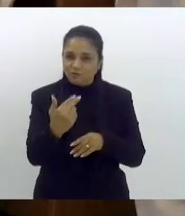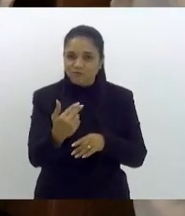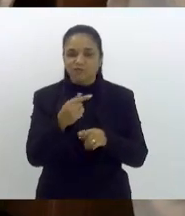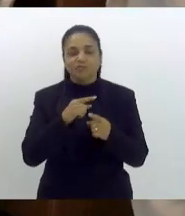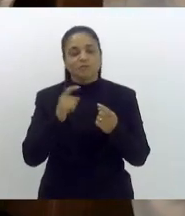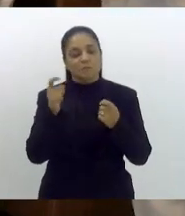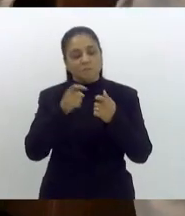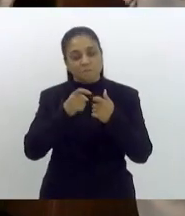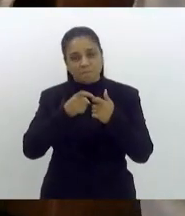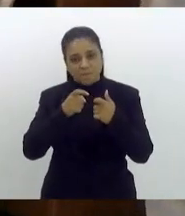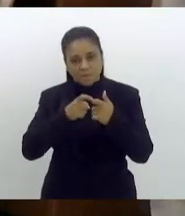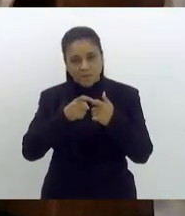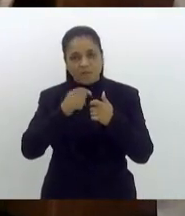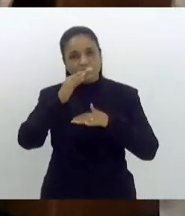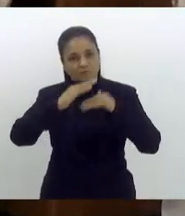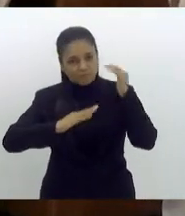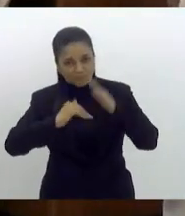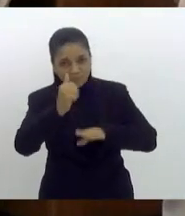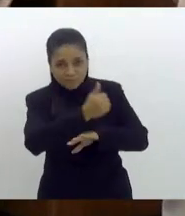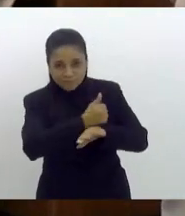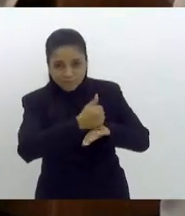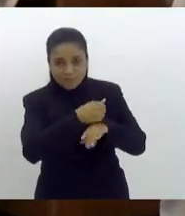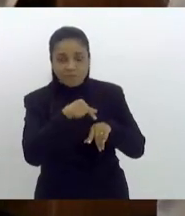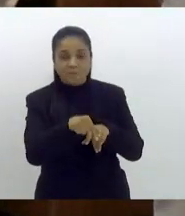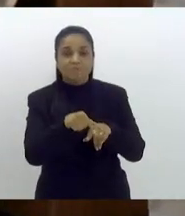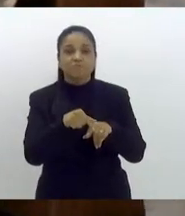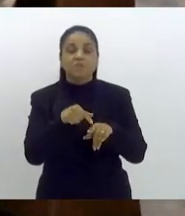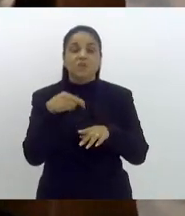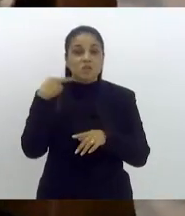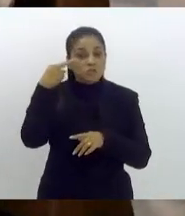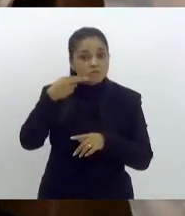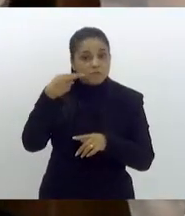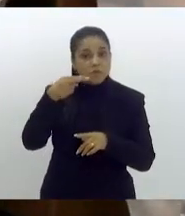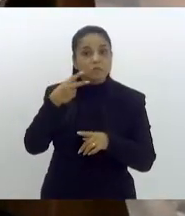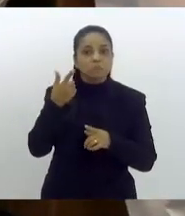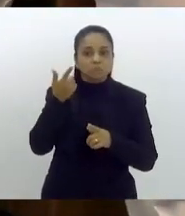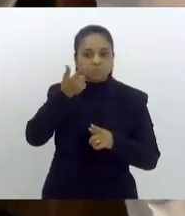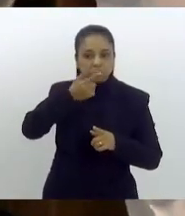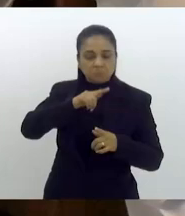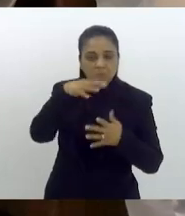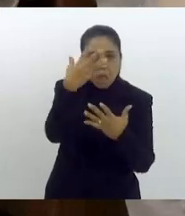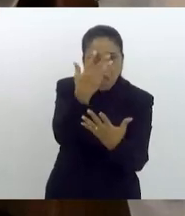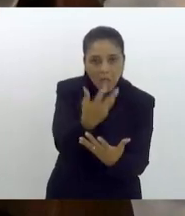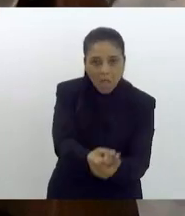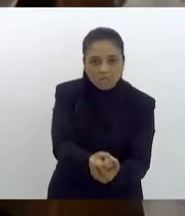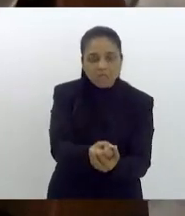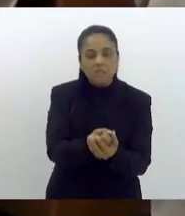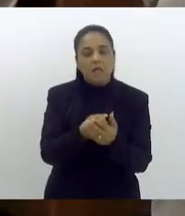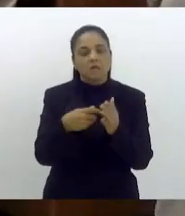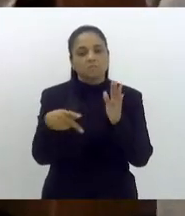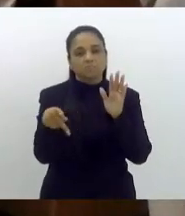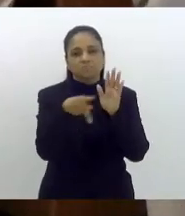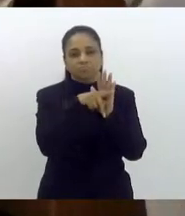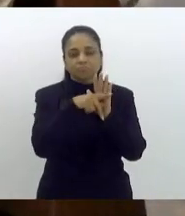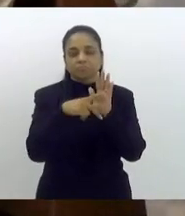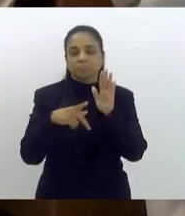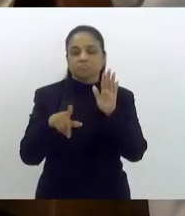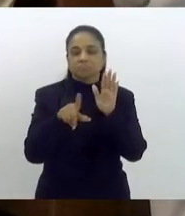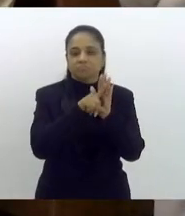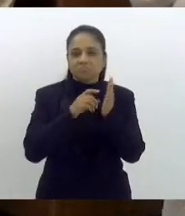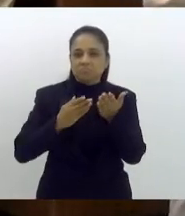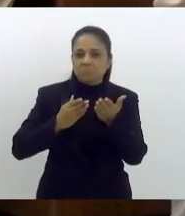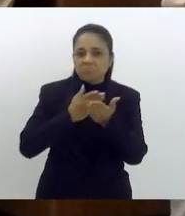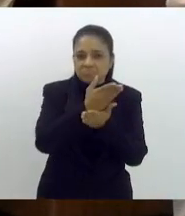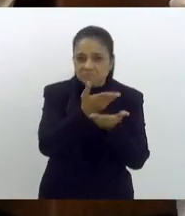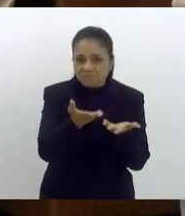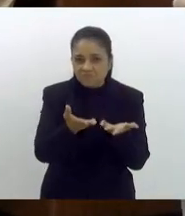e os vereadores foram convencidos e aprovaram esse projeto então